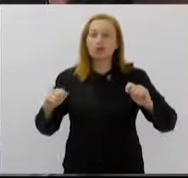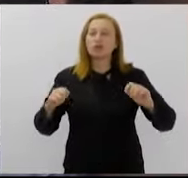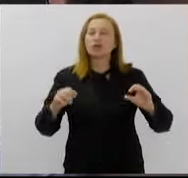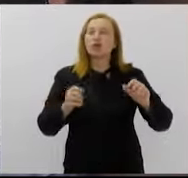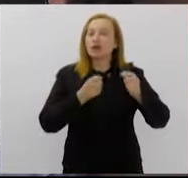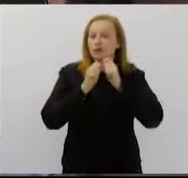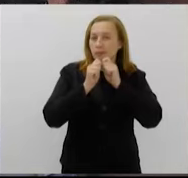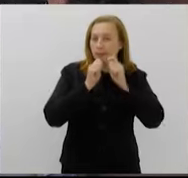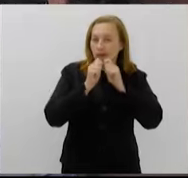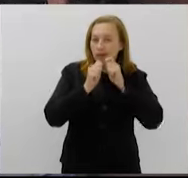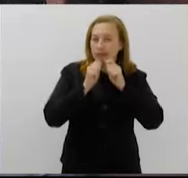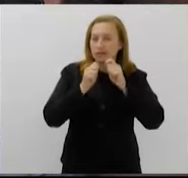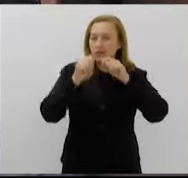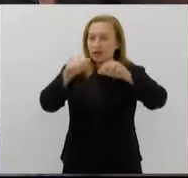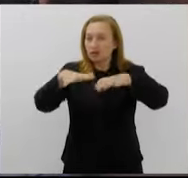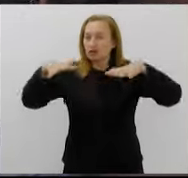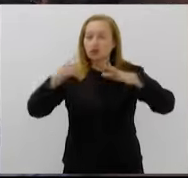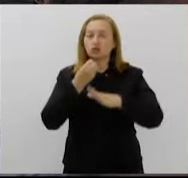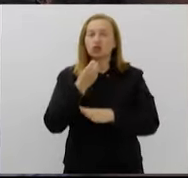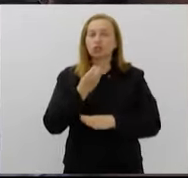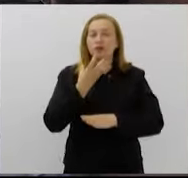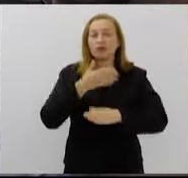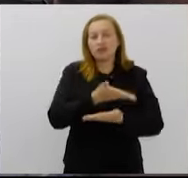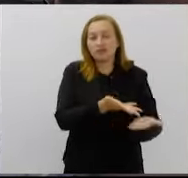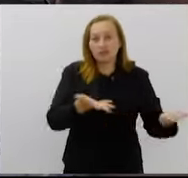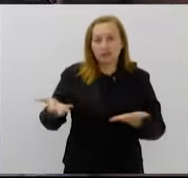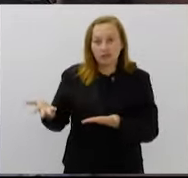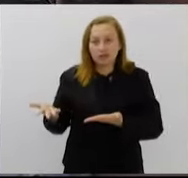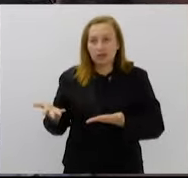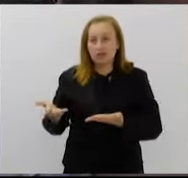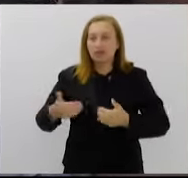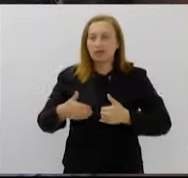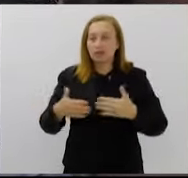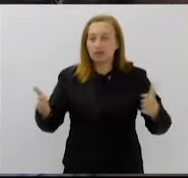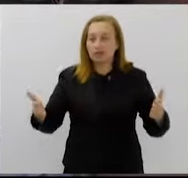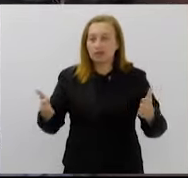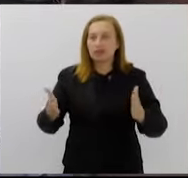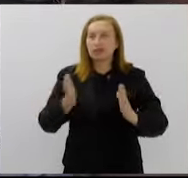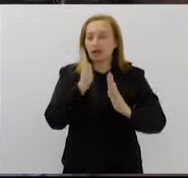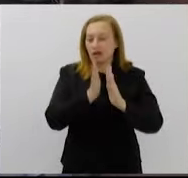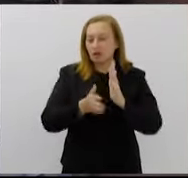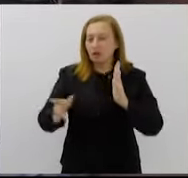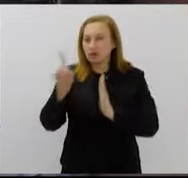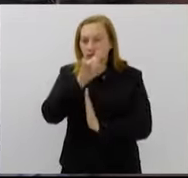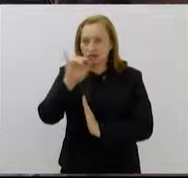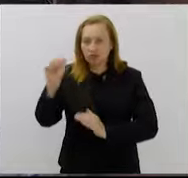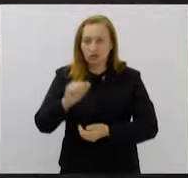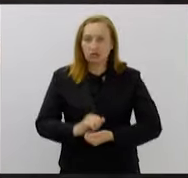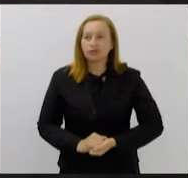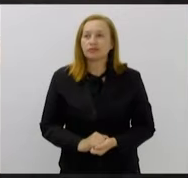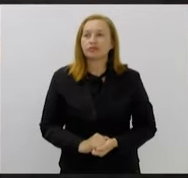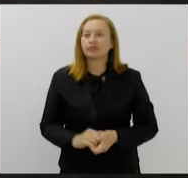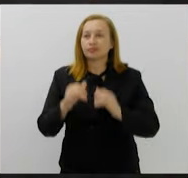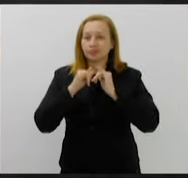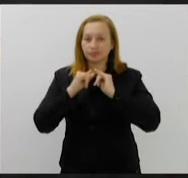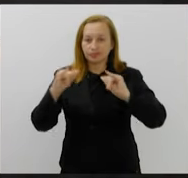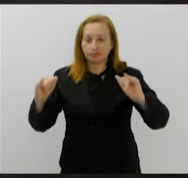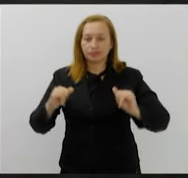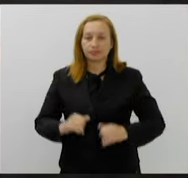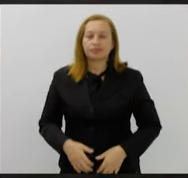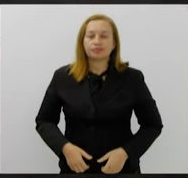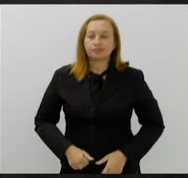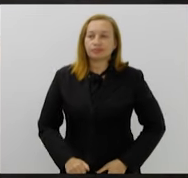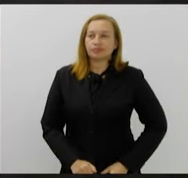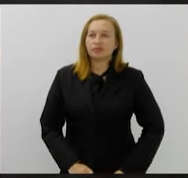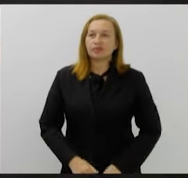imprensa galeria sejam todos bem-vindos está reaberta a sessão passe-se a ordem do dia anuncio em